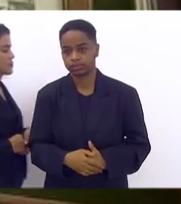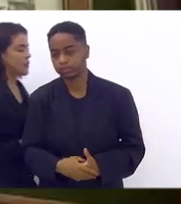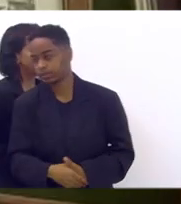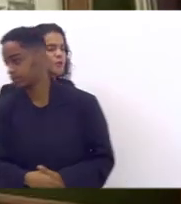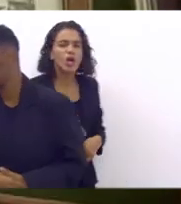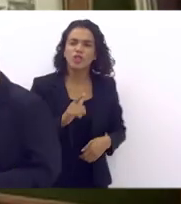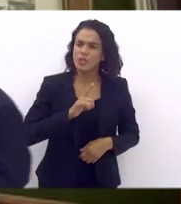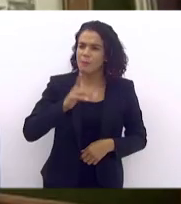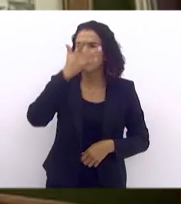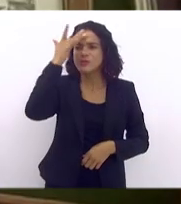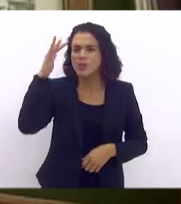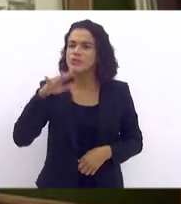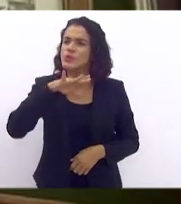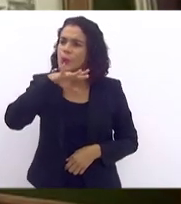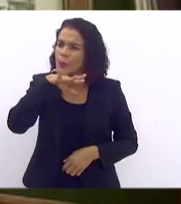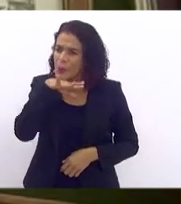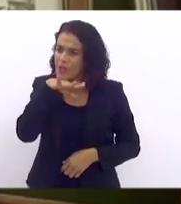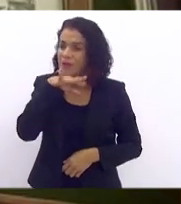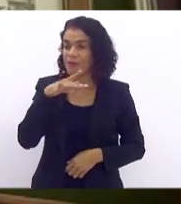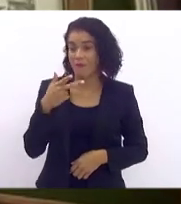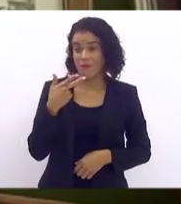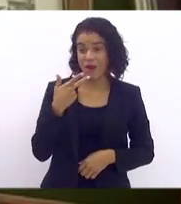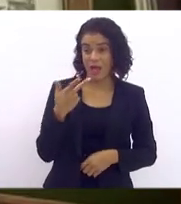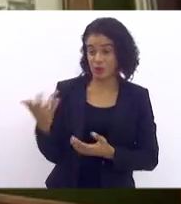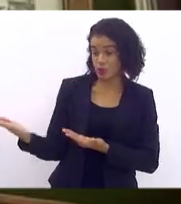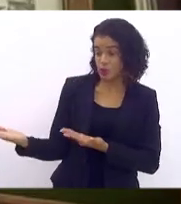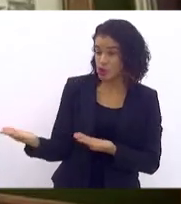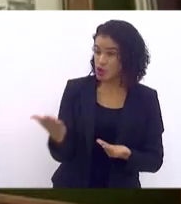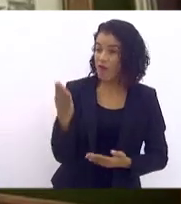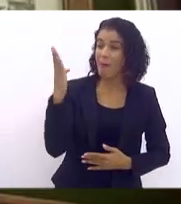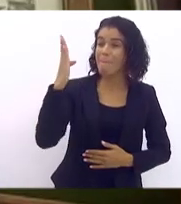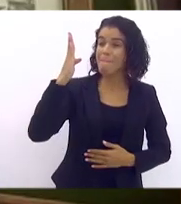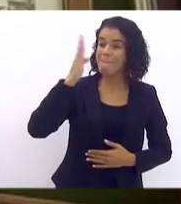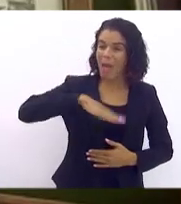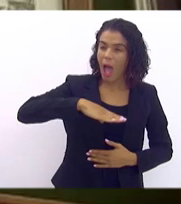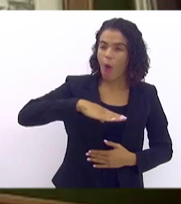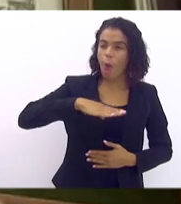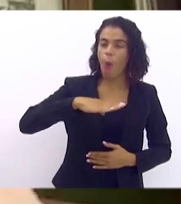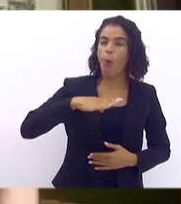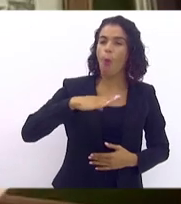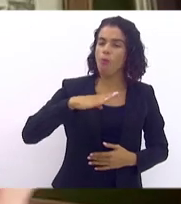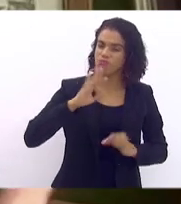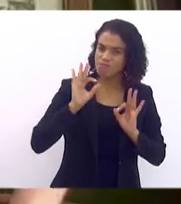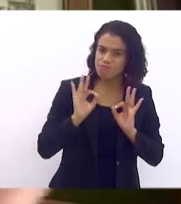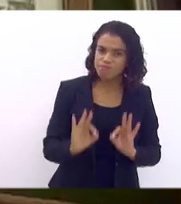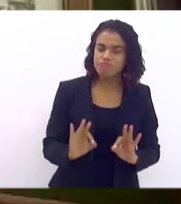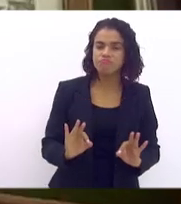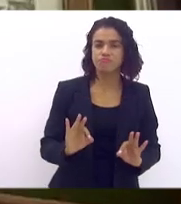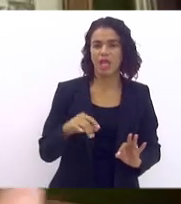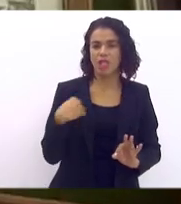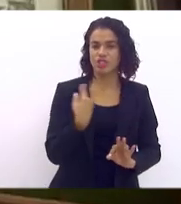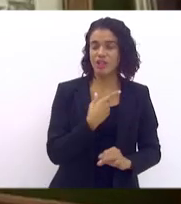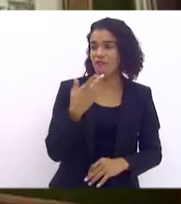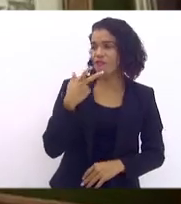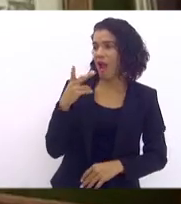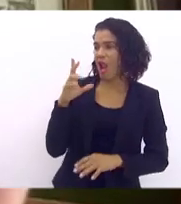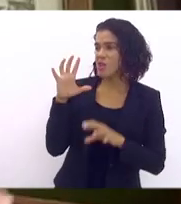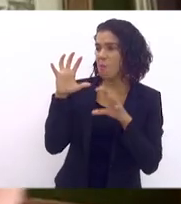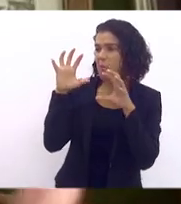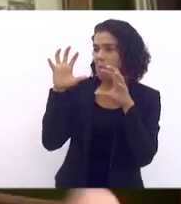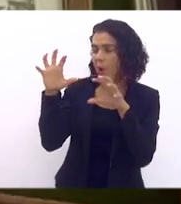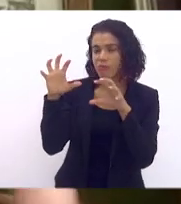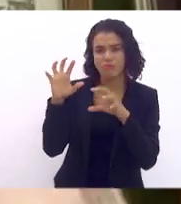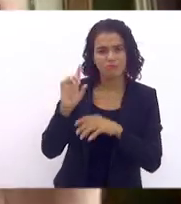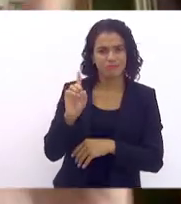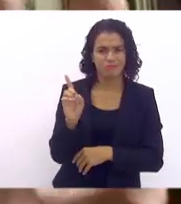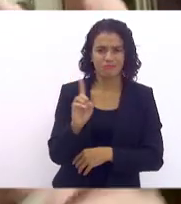pessoas que são ruins, nós estamos falando de jovens muito perversos, né? Pessoas que a gente erradamente chama de monstros, e quando você